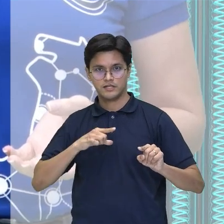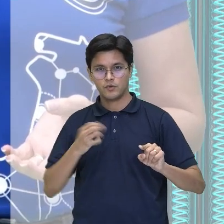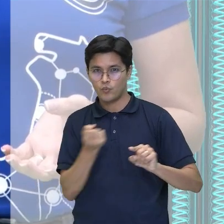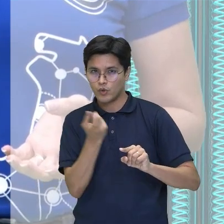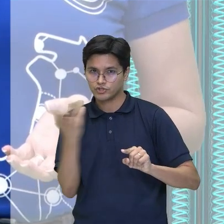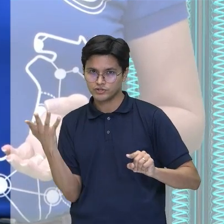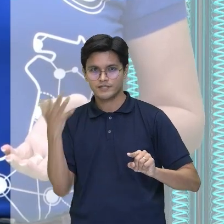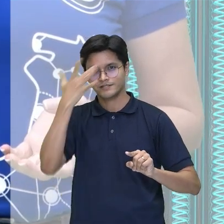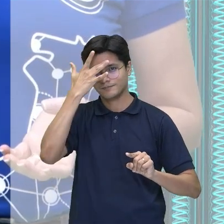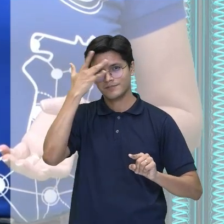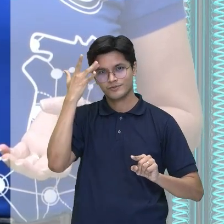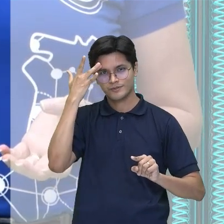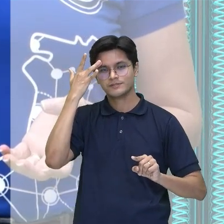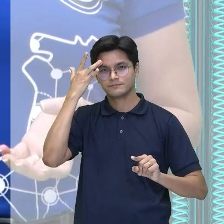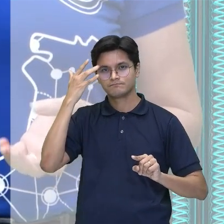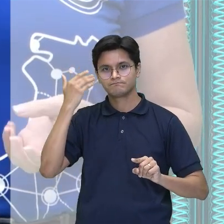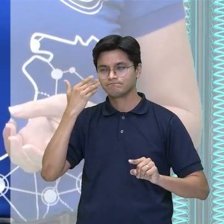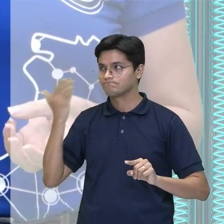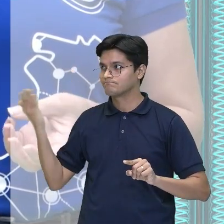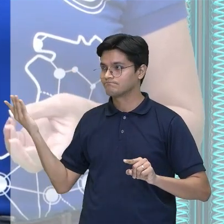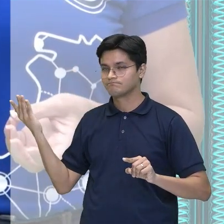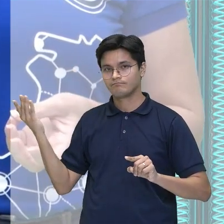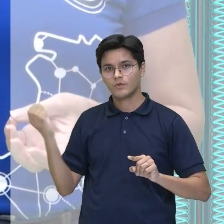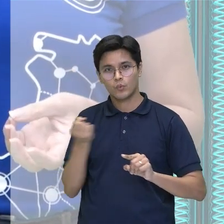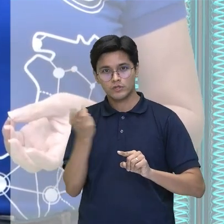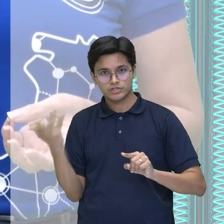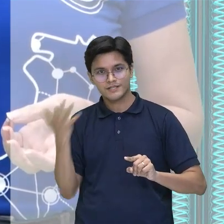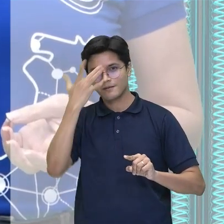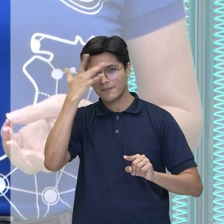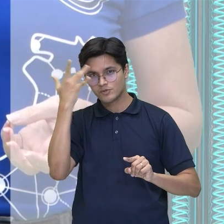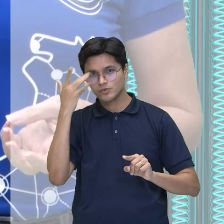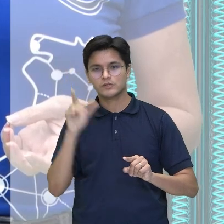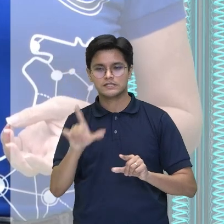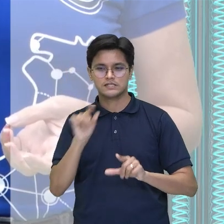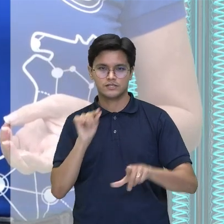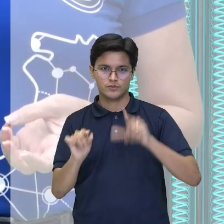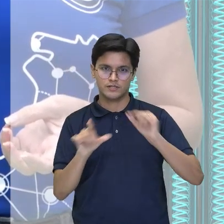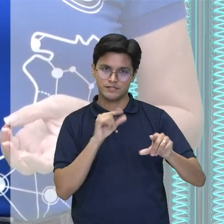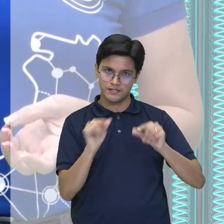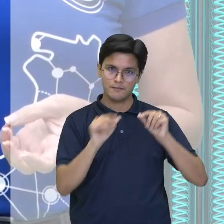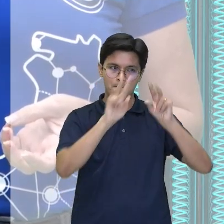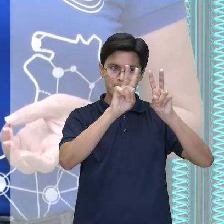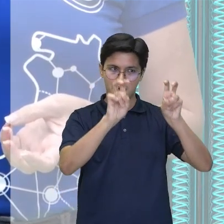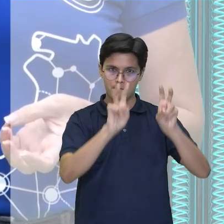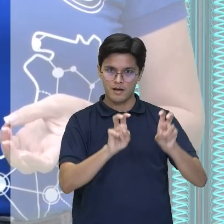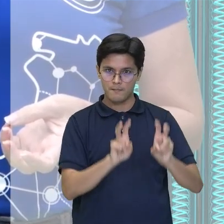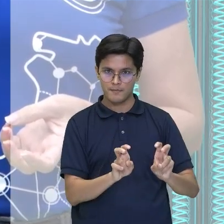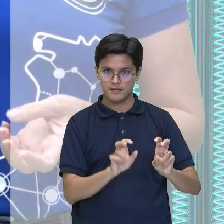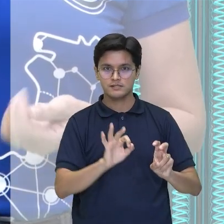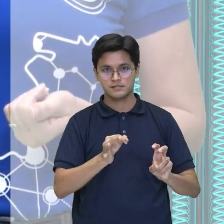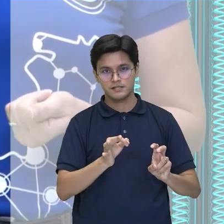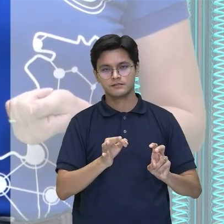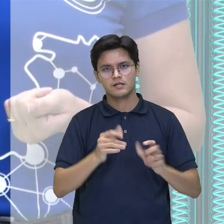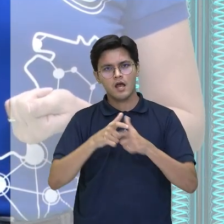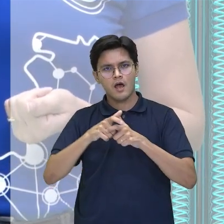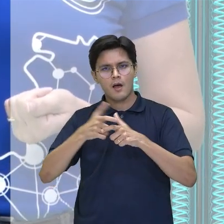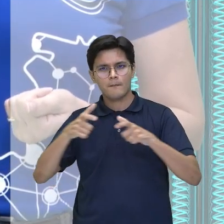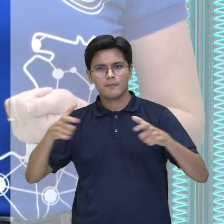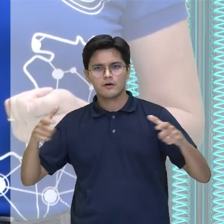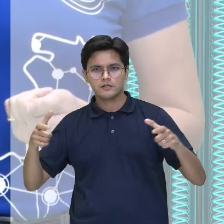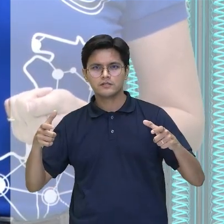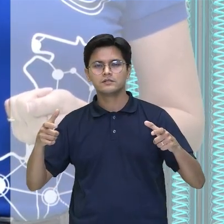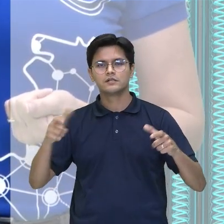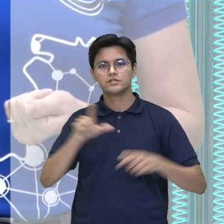ok? Quantidade de pessoas que escolheu, né, cada um desses tópicos. Então, a maioria escolheu